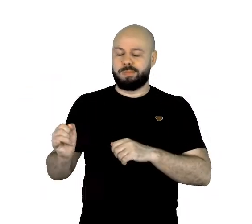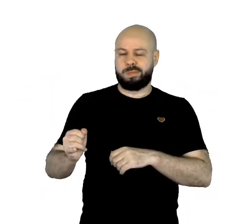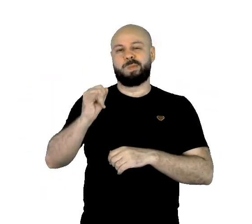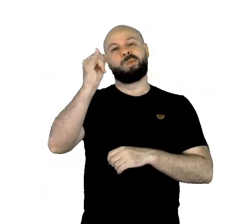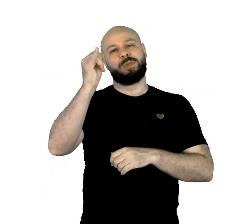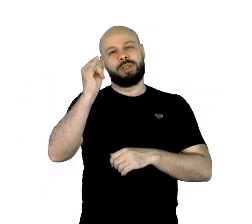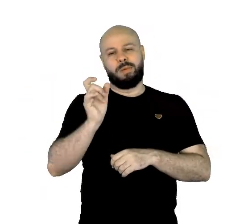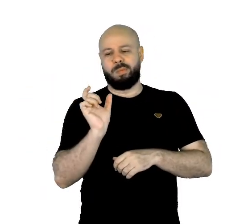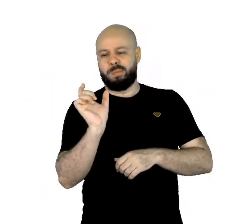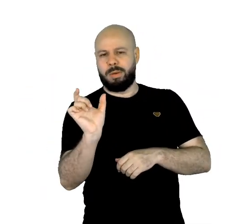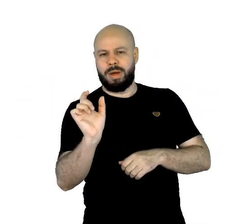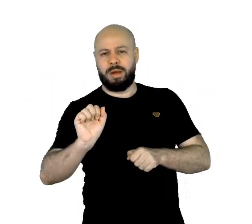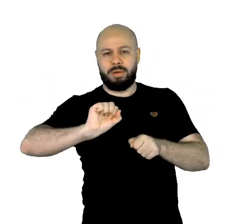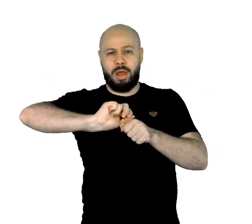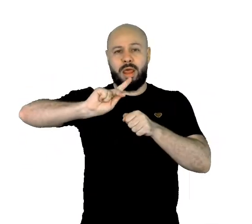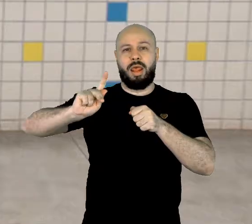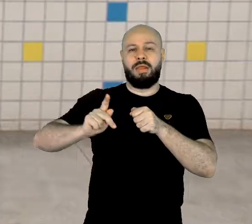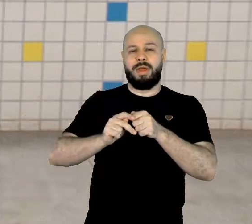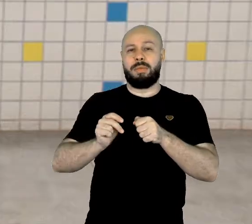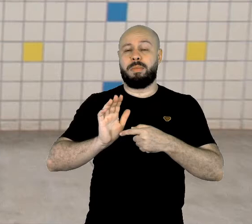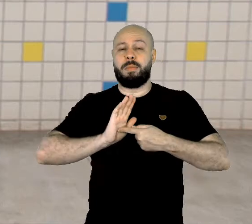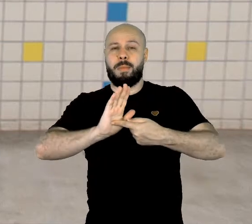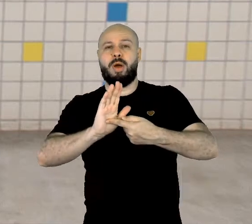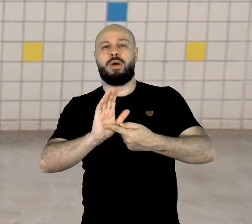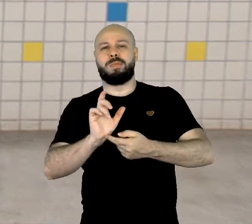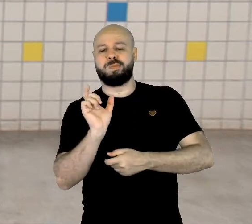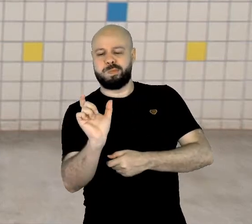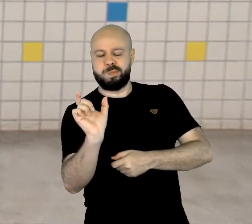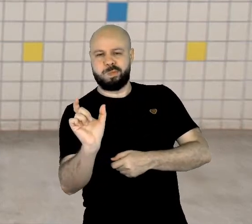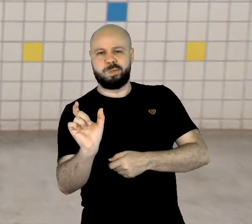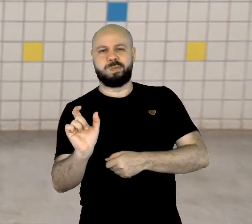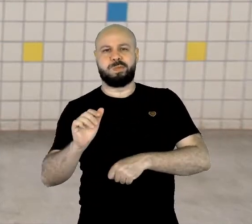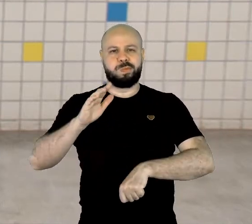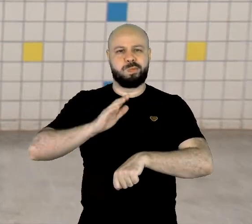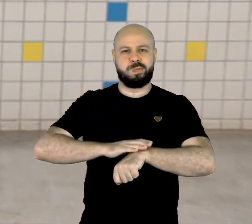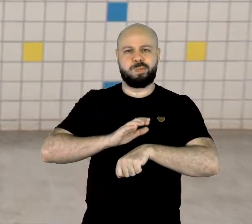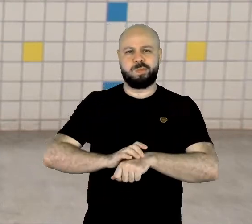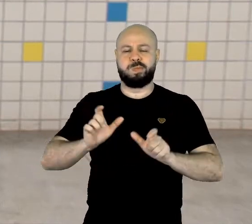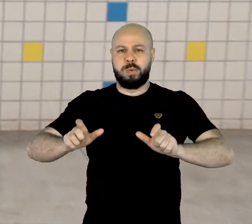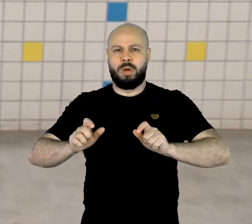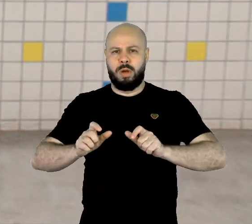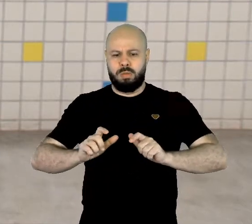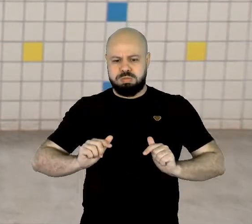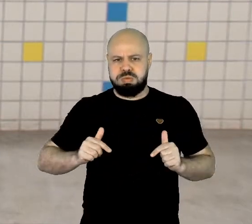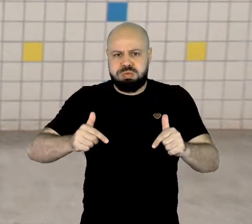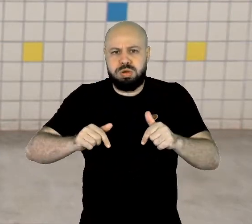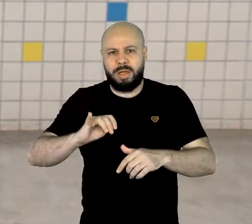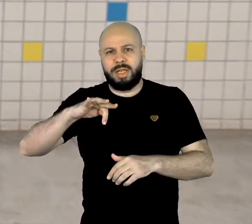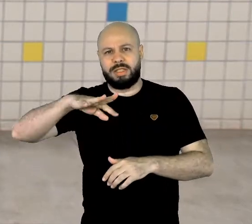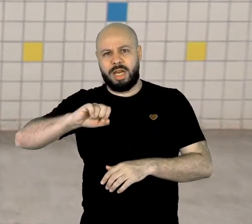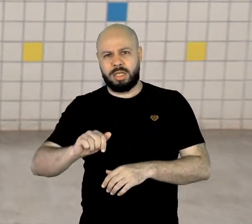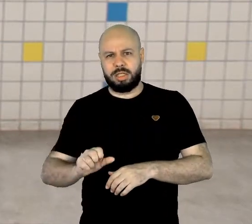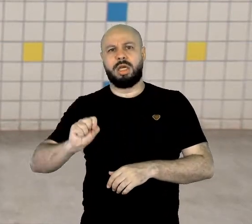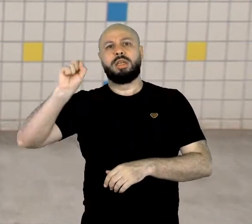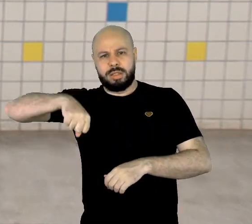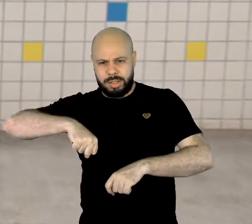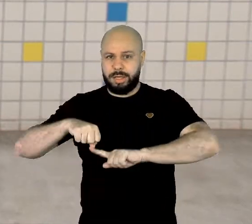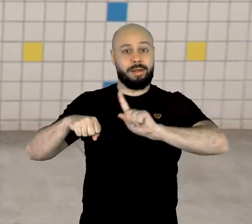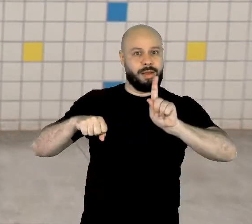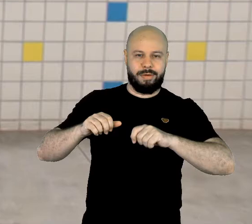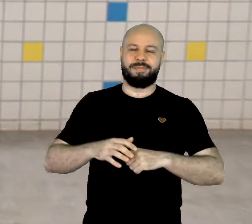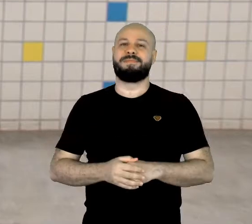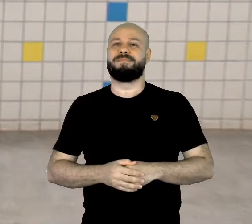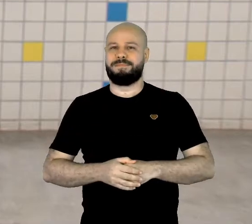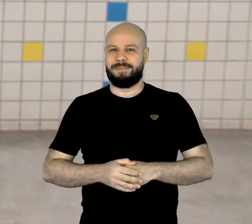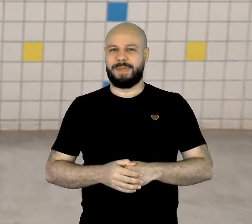nessas palavrinhas de advérbios, de lugar, de modo, intensidade, afirmação, negação. E na história em quadrinho